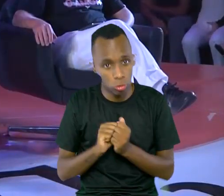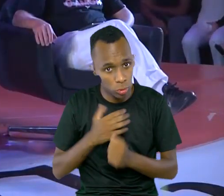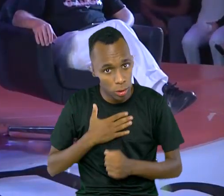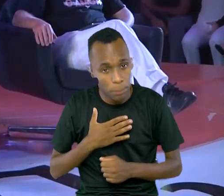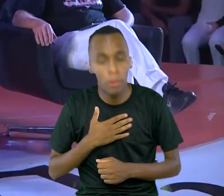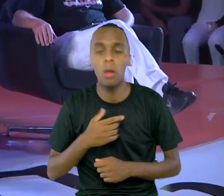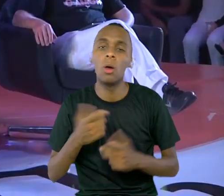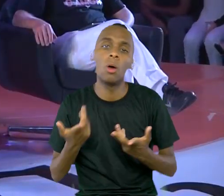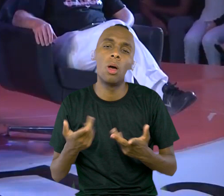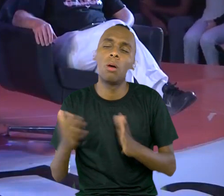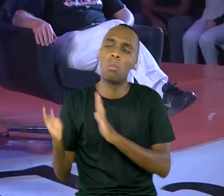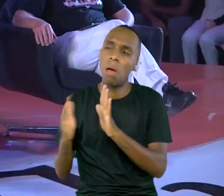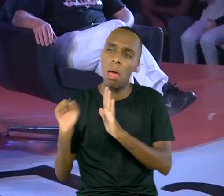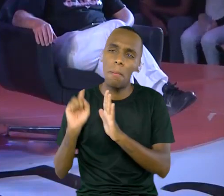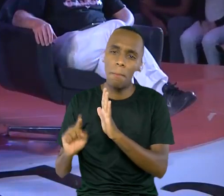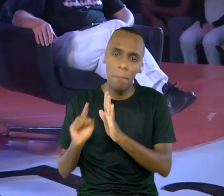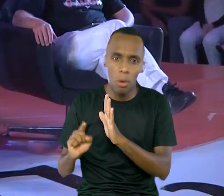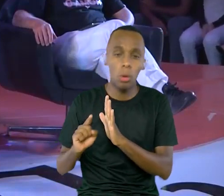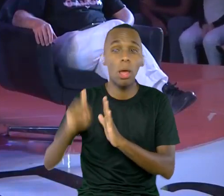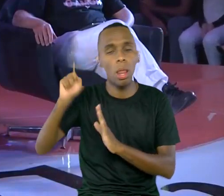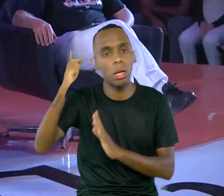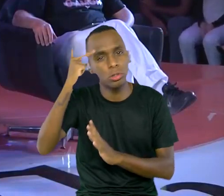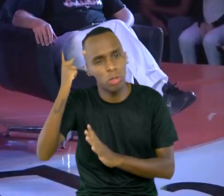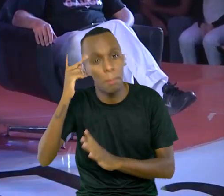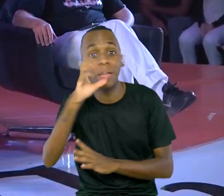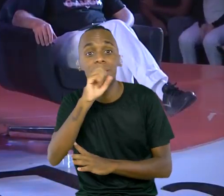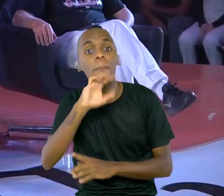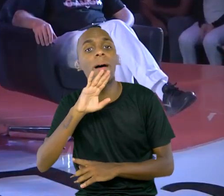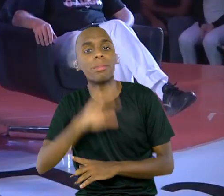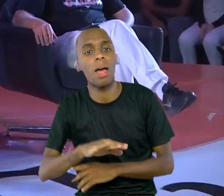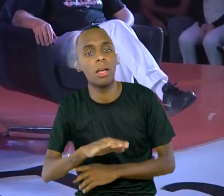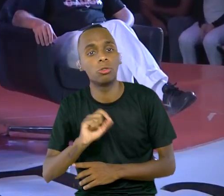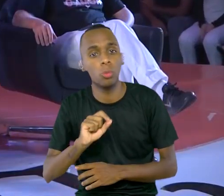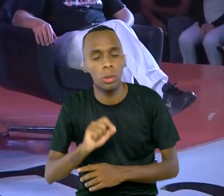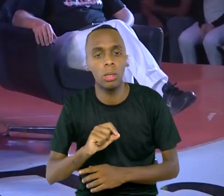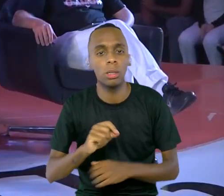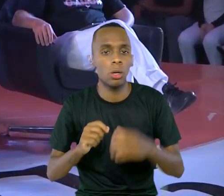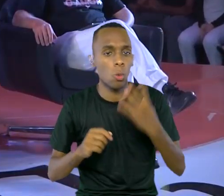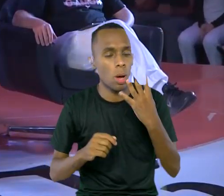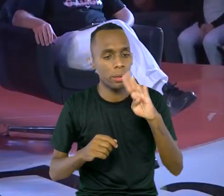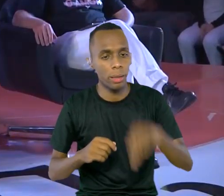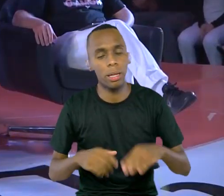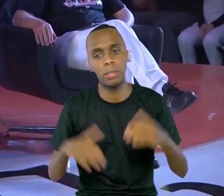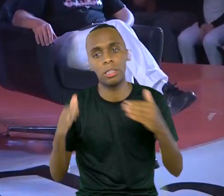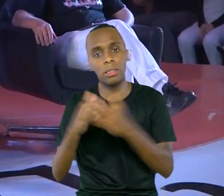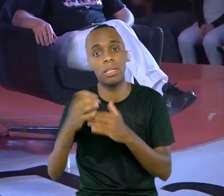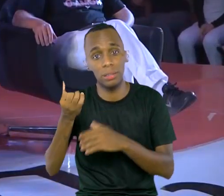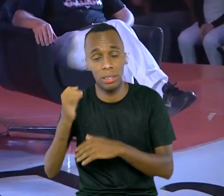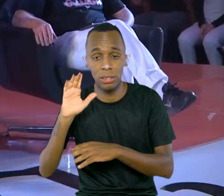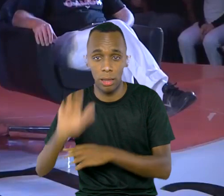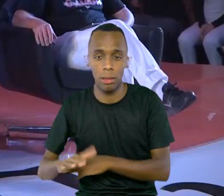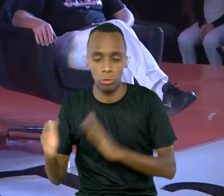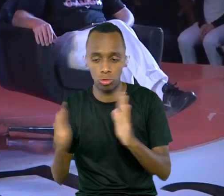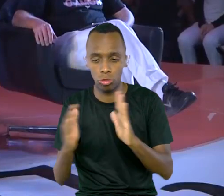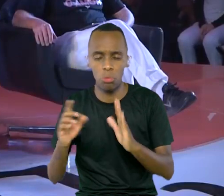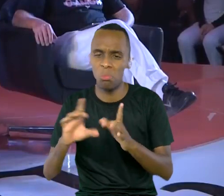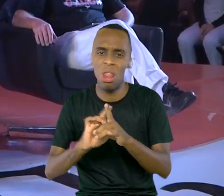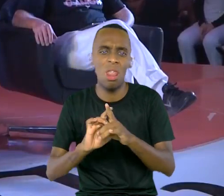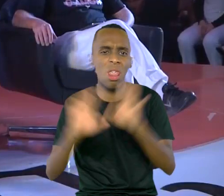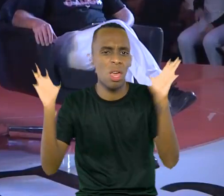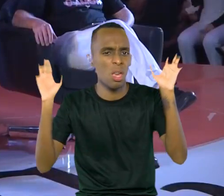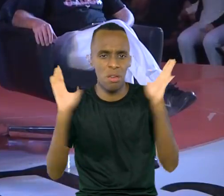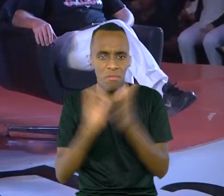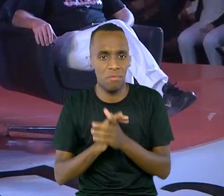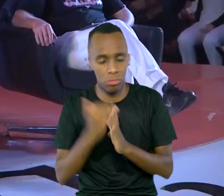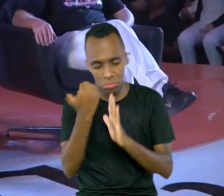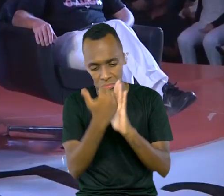eu fizemos, Afonso, uma época em São Paulo, no sábado à tarde, das 16 às 18, uma